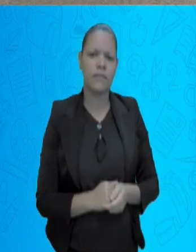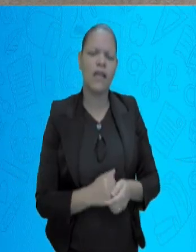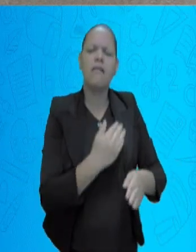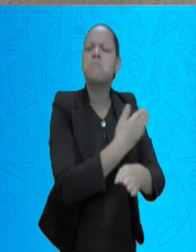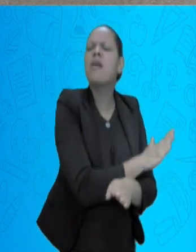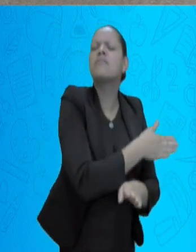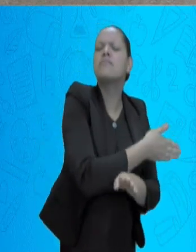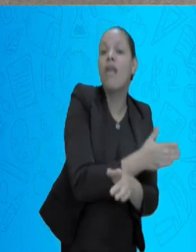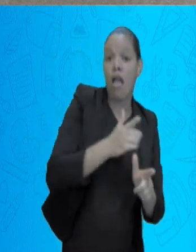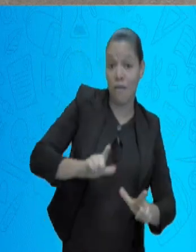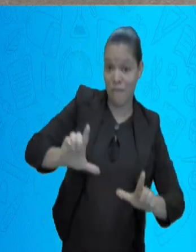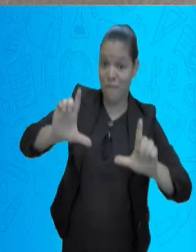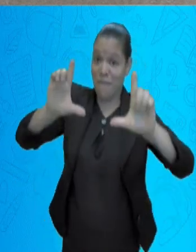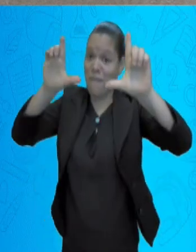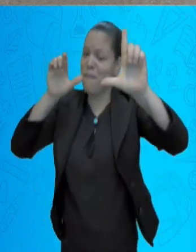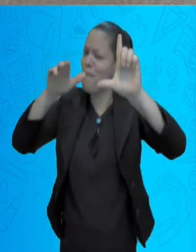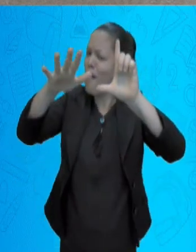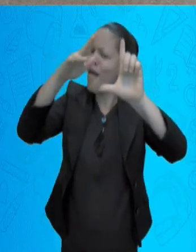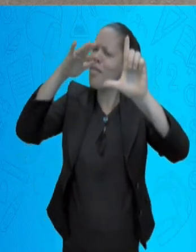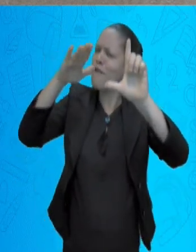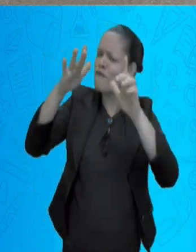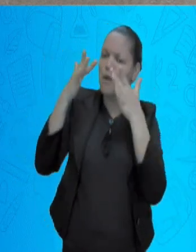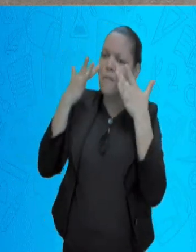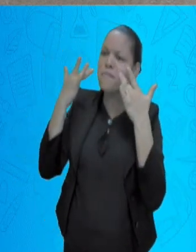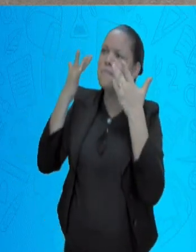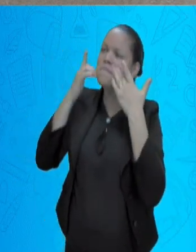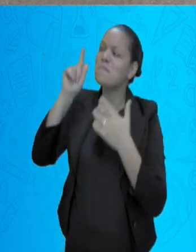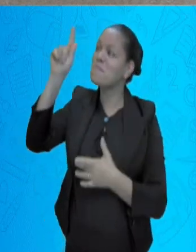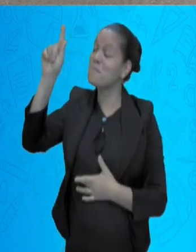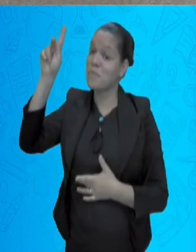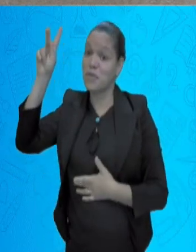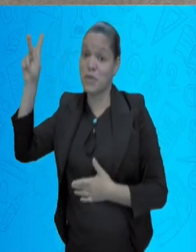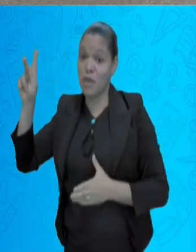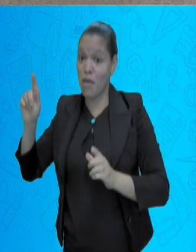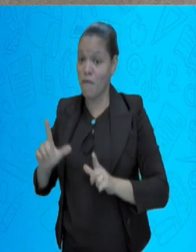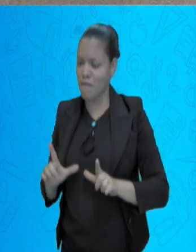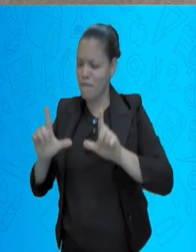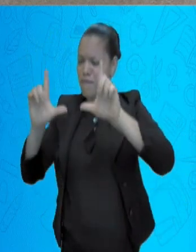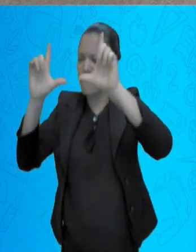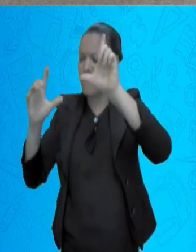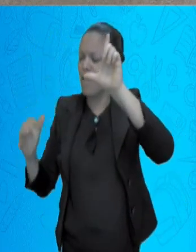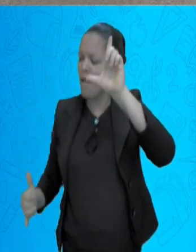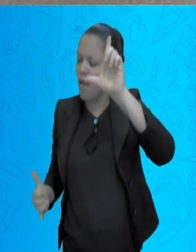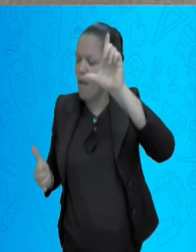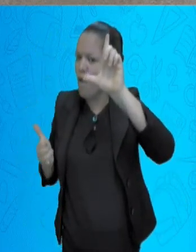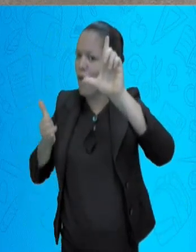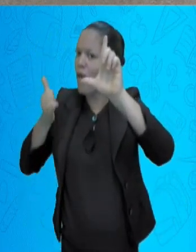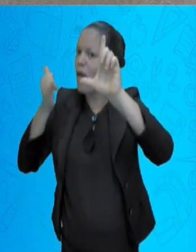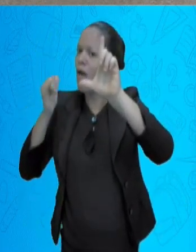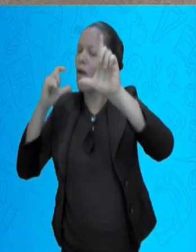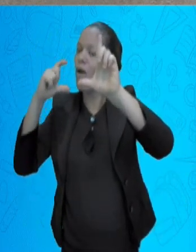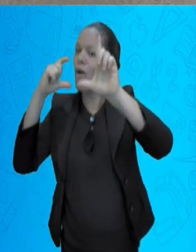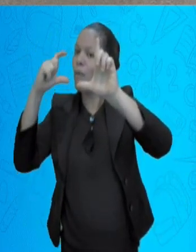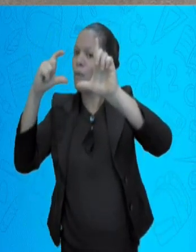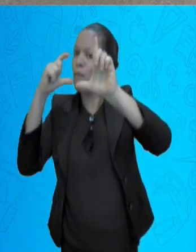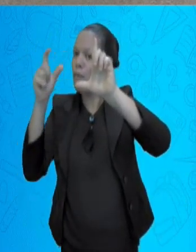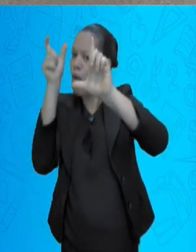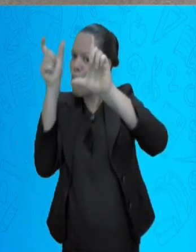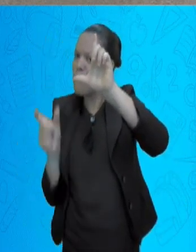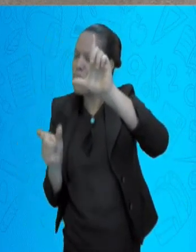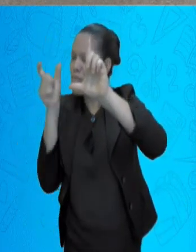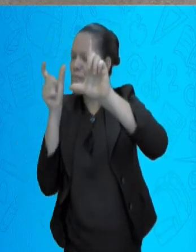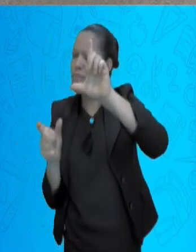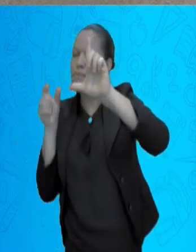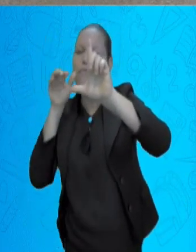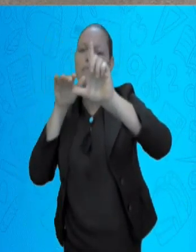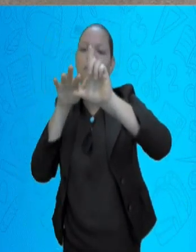Para acessar a nossa plataforma SMED-GV, basta apontar a câmera do seu celular para a imagem que aparece no